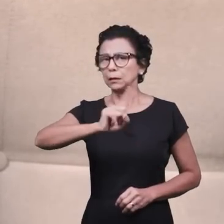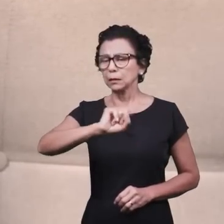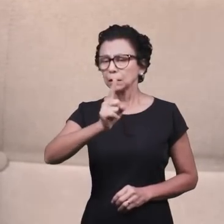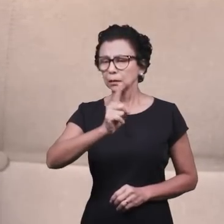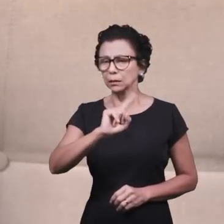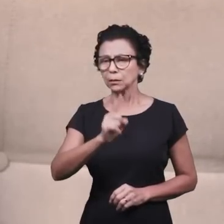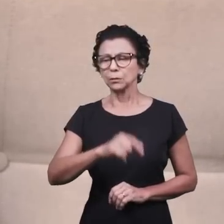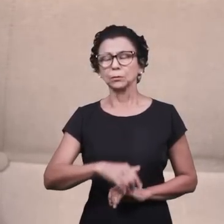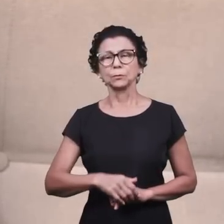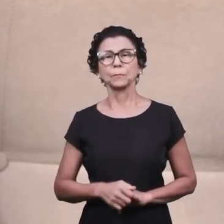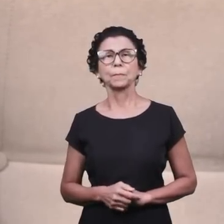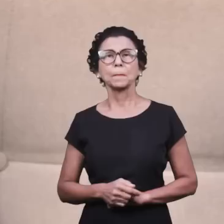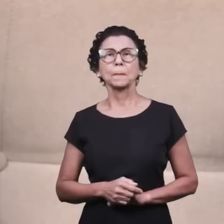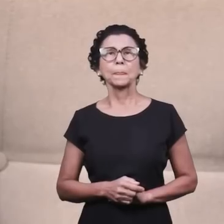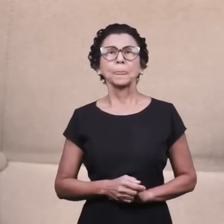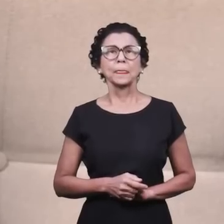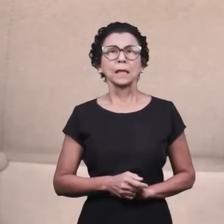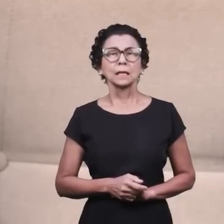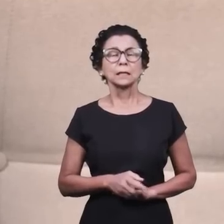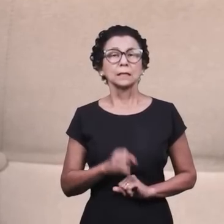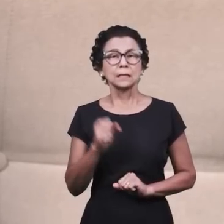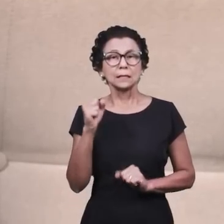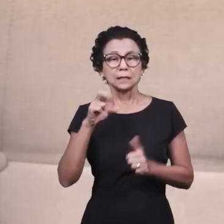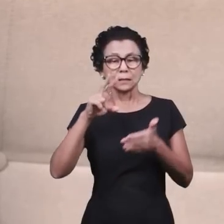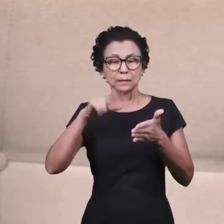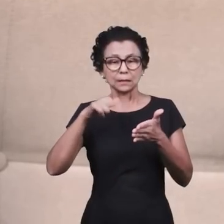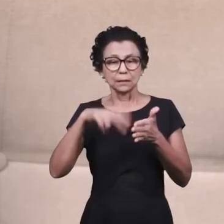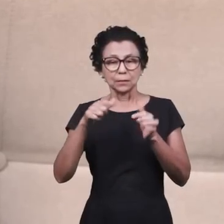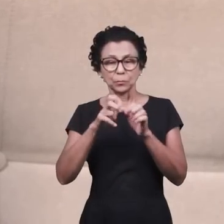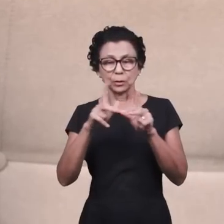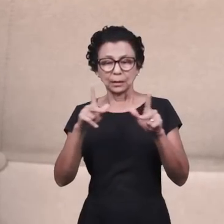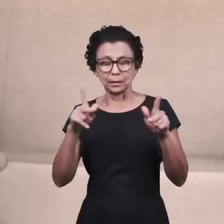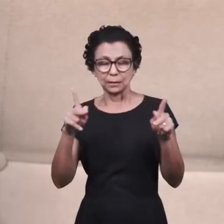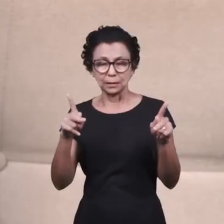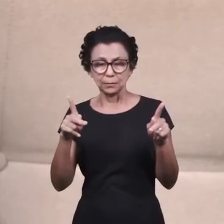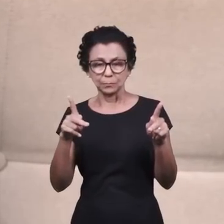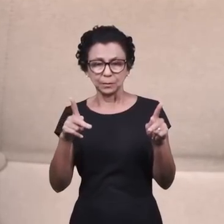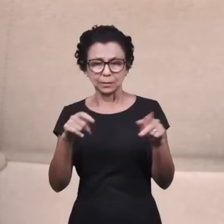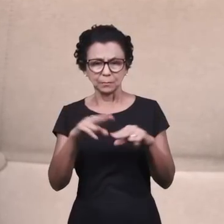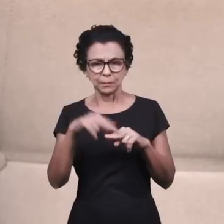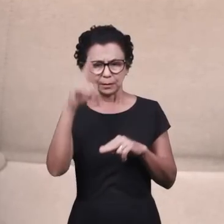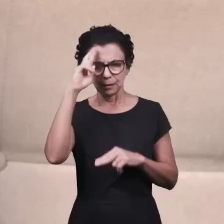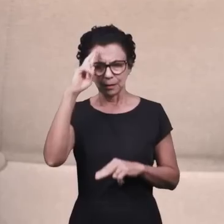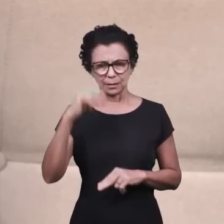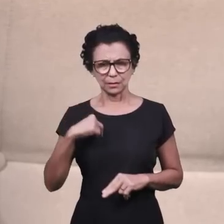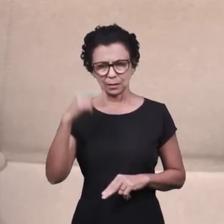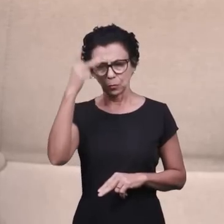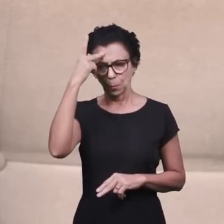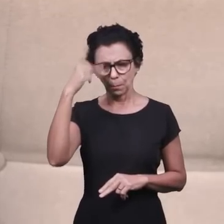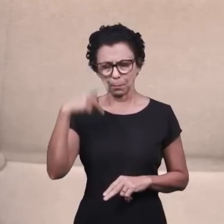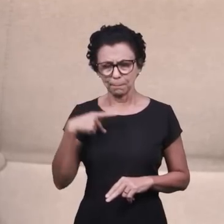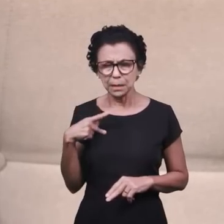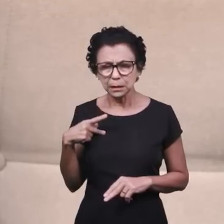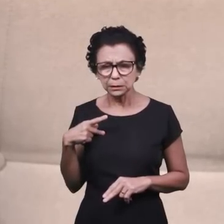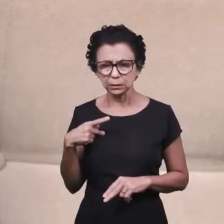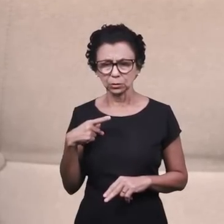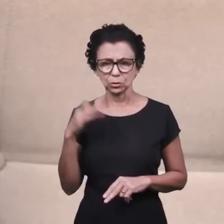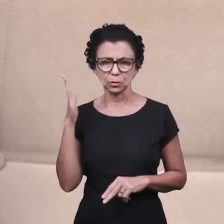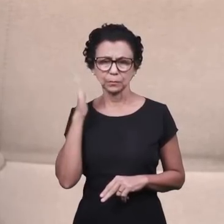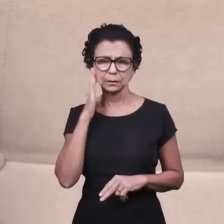Apocalipse pela razão, nós vamos querer seguir a cronologia que é própria do pensamento